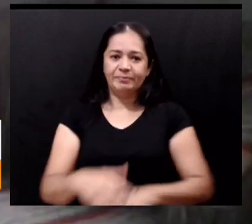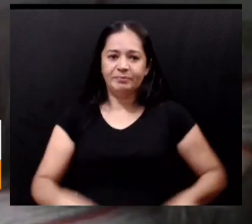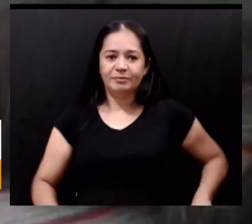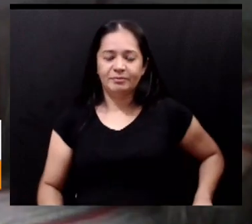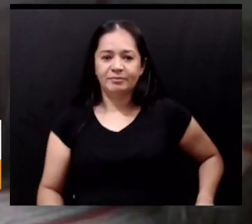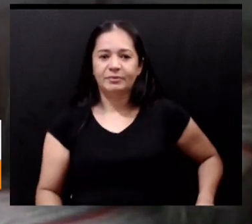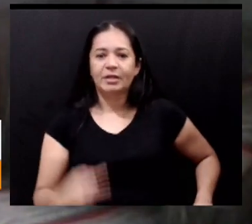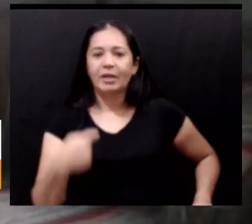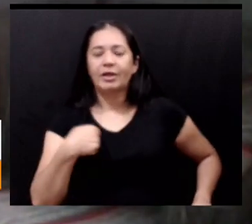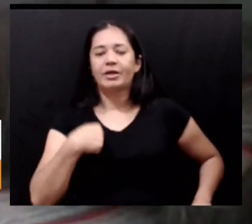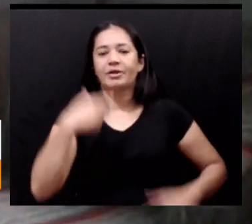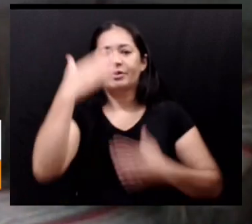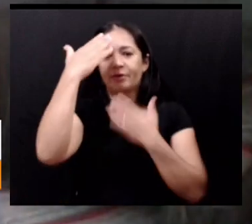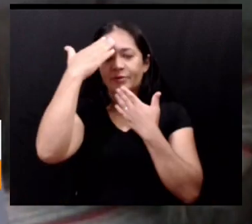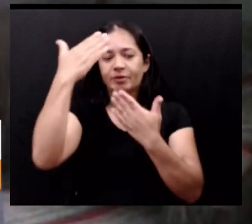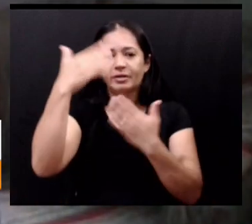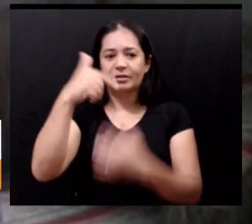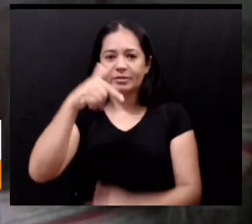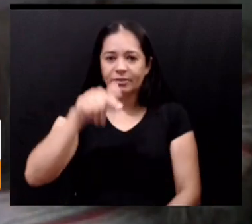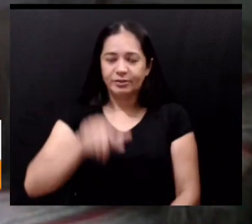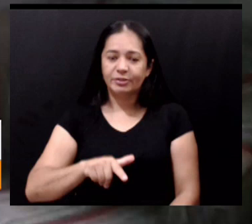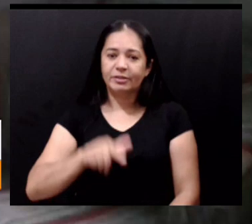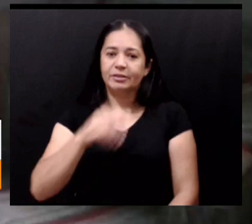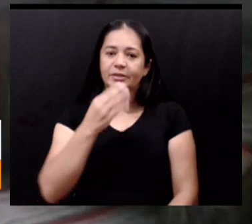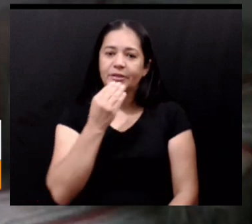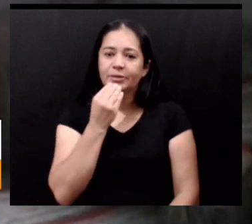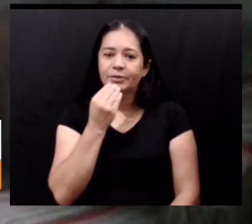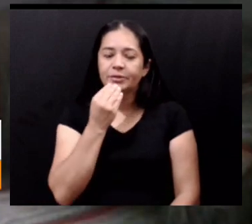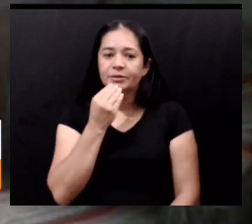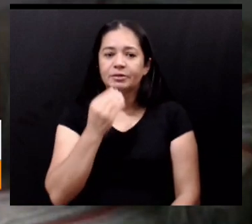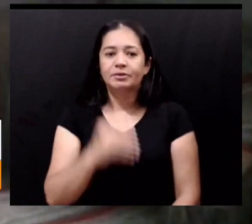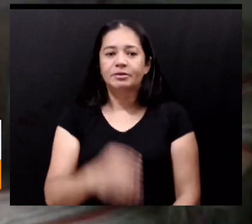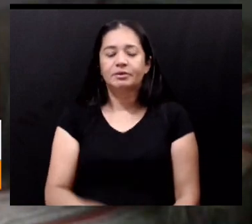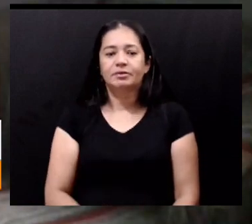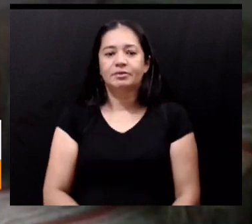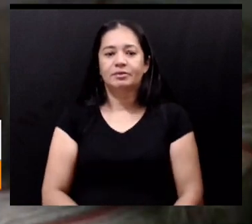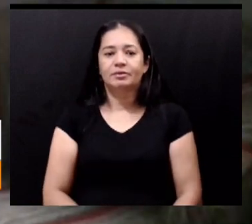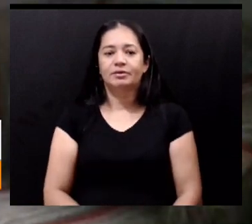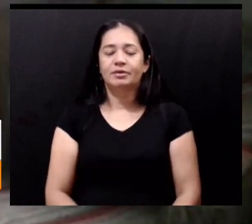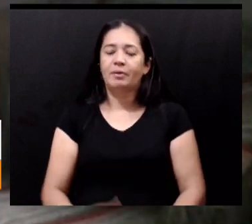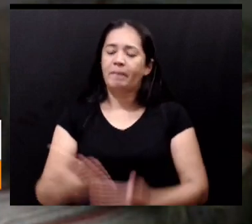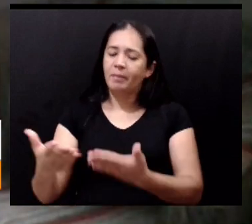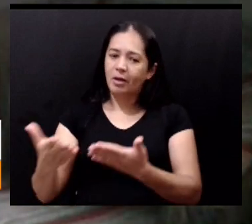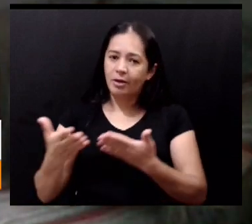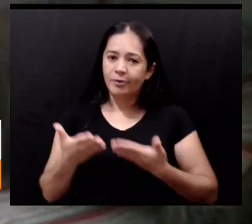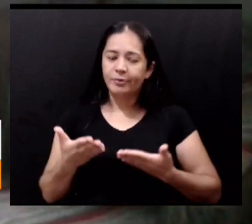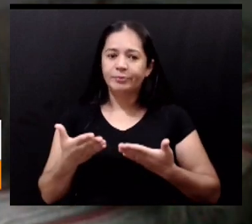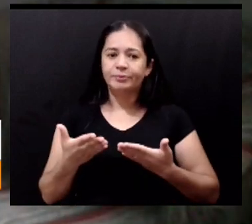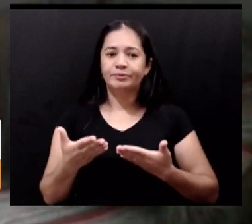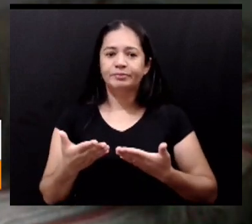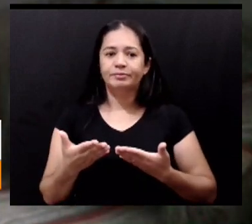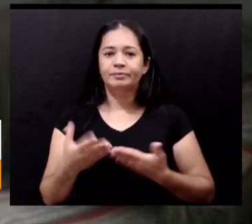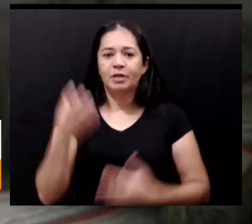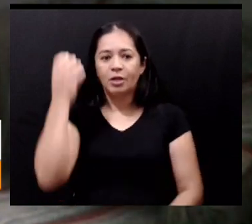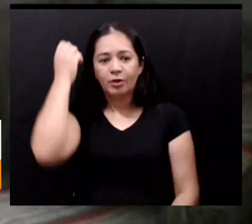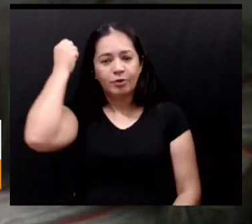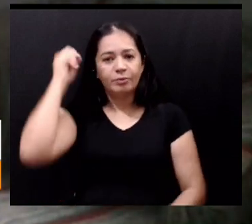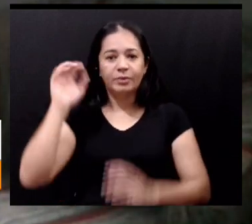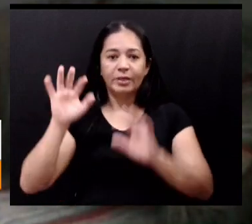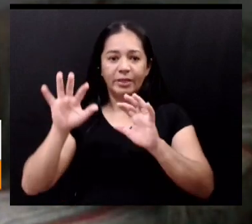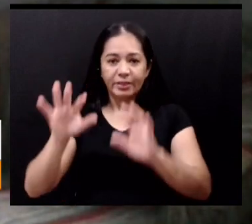uma vez a oportunidade, né, pelo convite. E aqui, Rúbia, é isso que nos